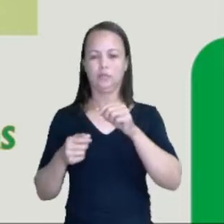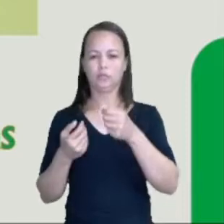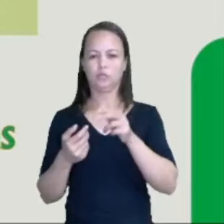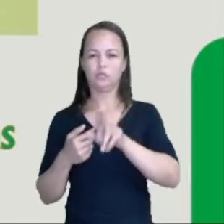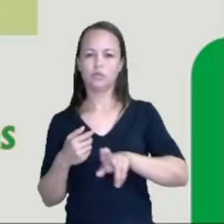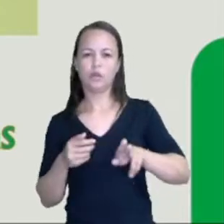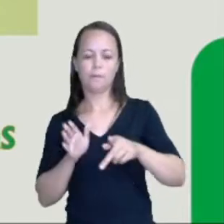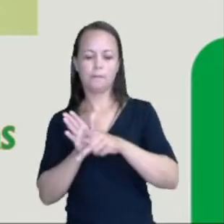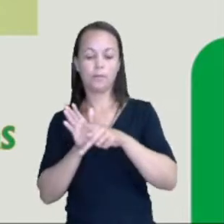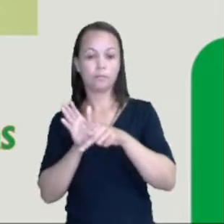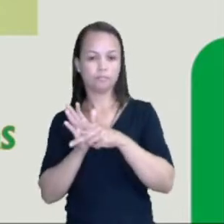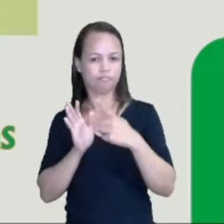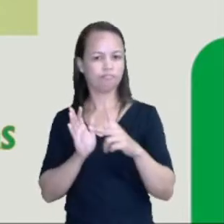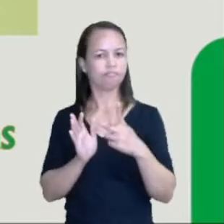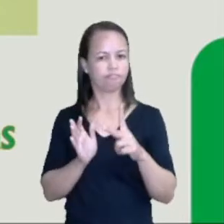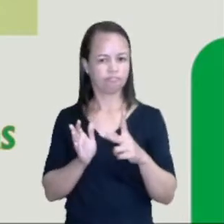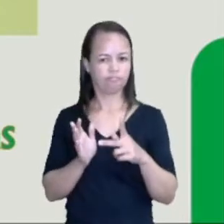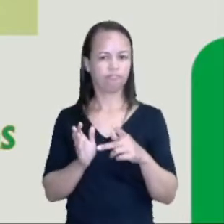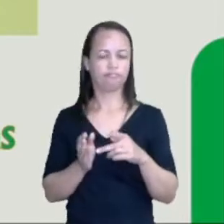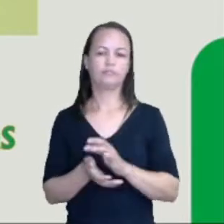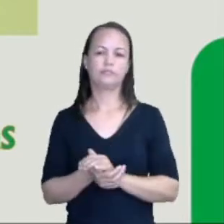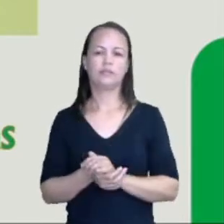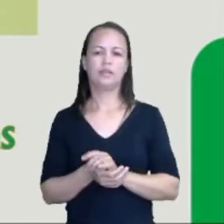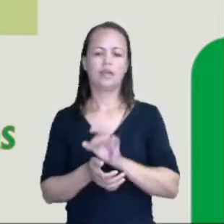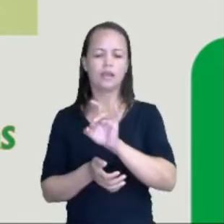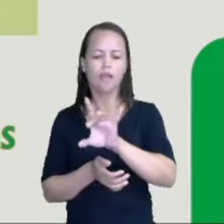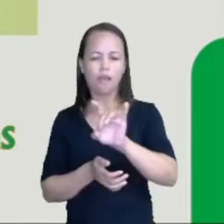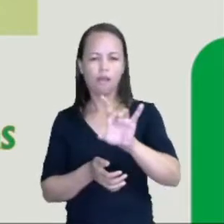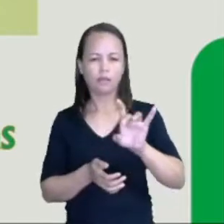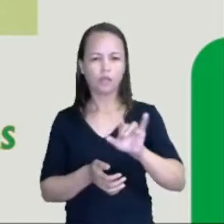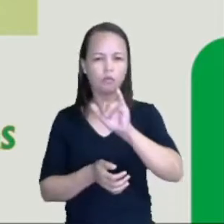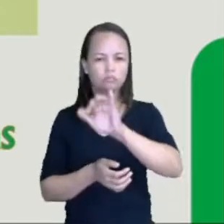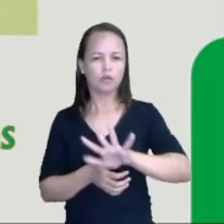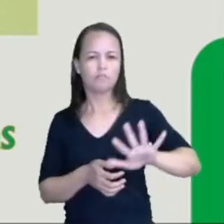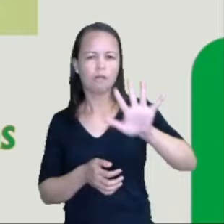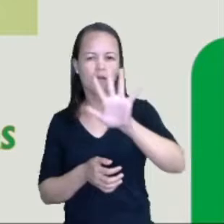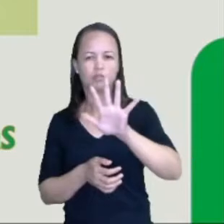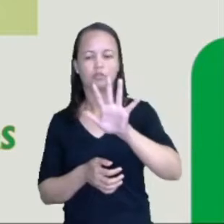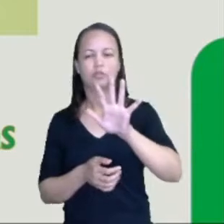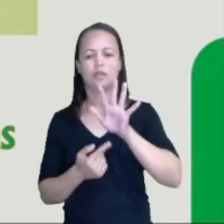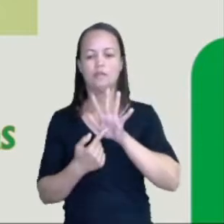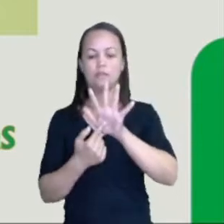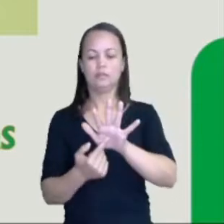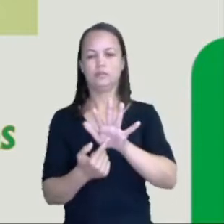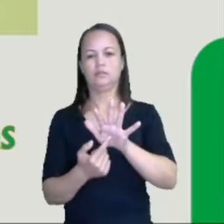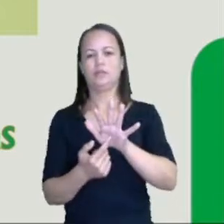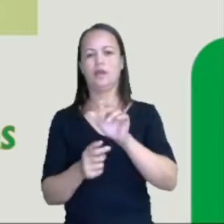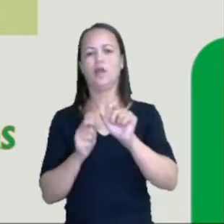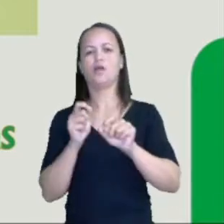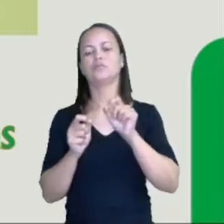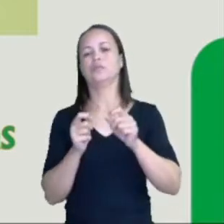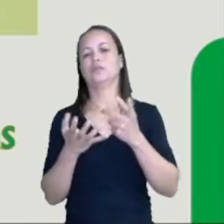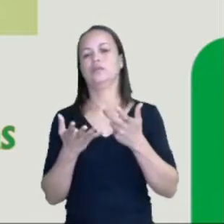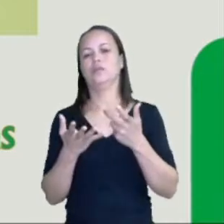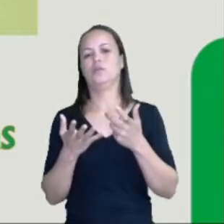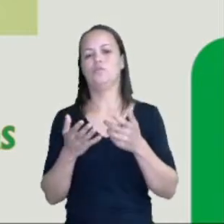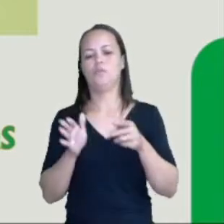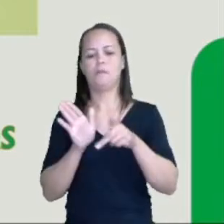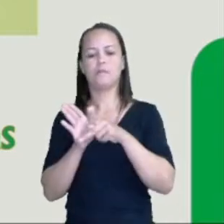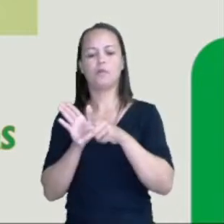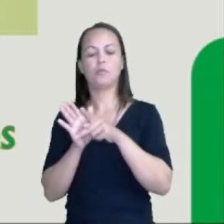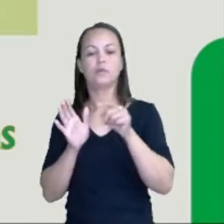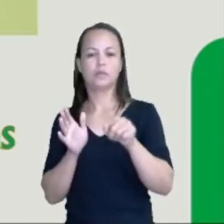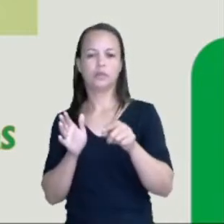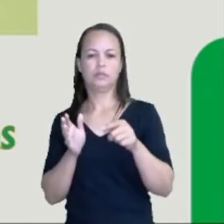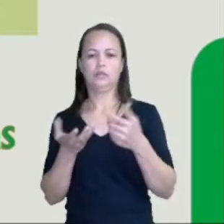suas propriedades, tá certo? Cada um desses materiais aí, eles vão apresentar, obviamente, uma propriedade.